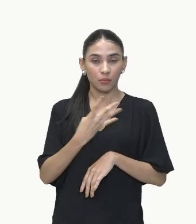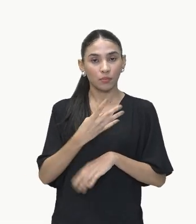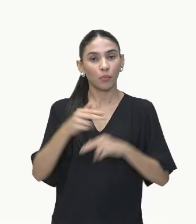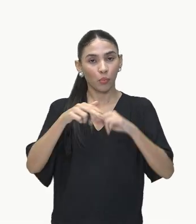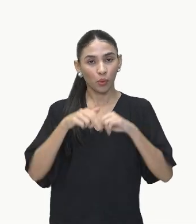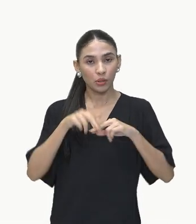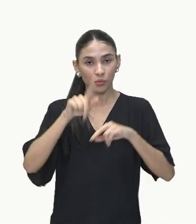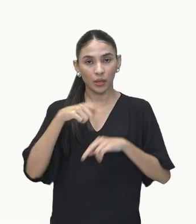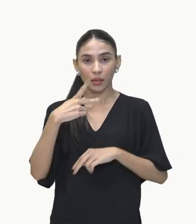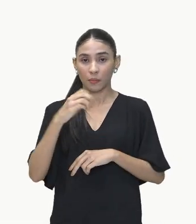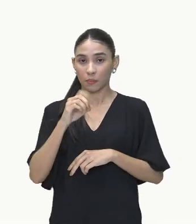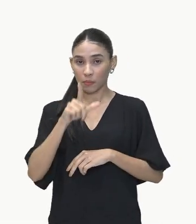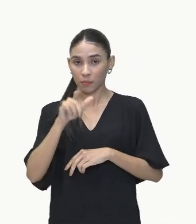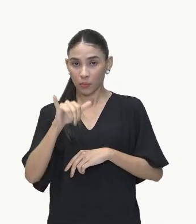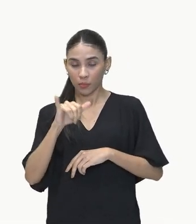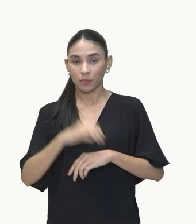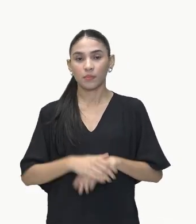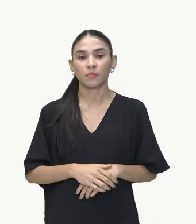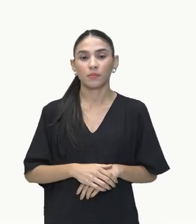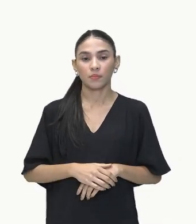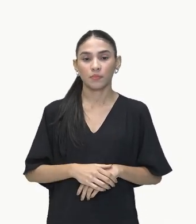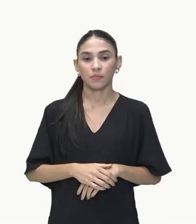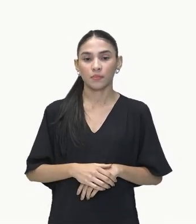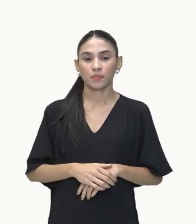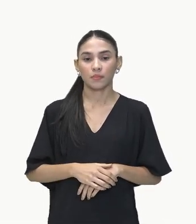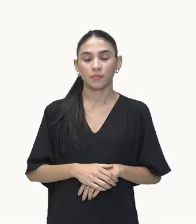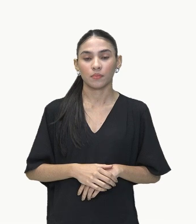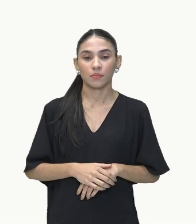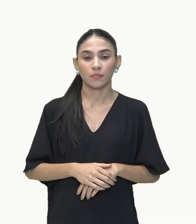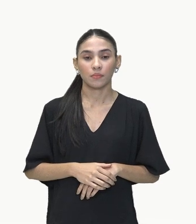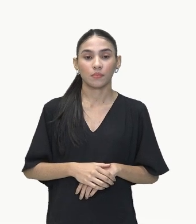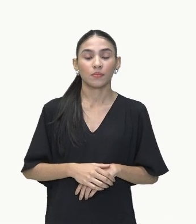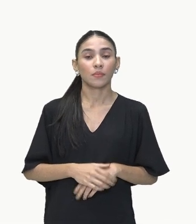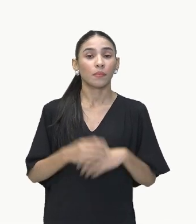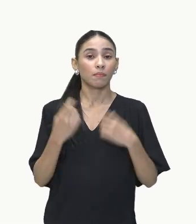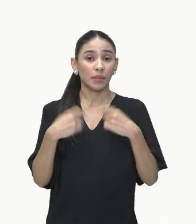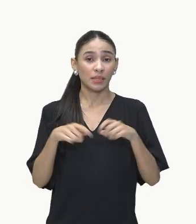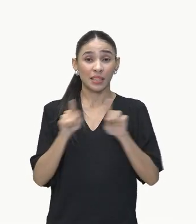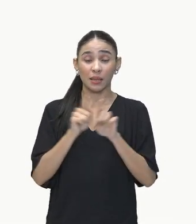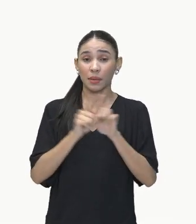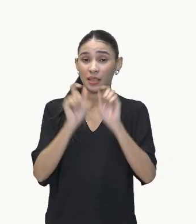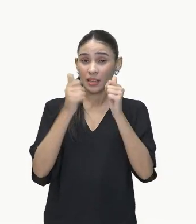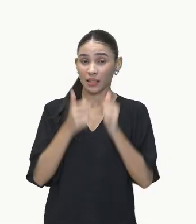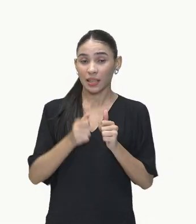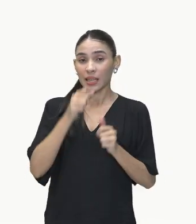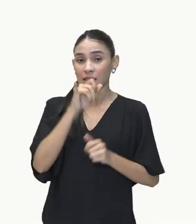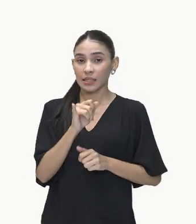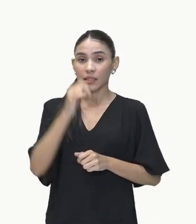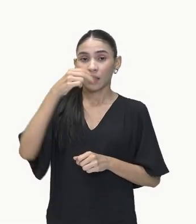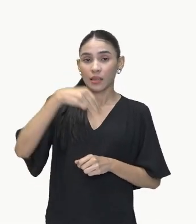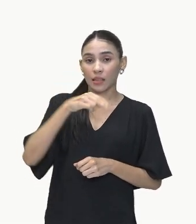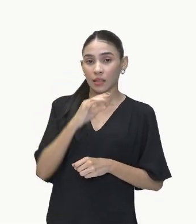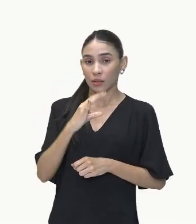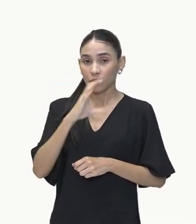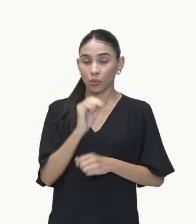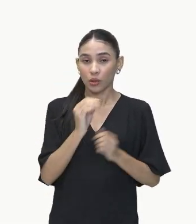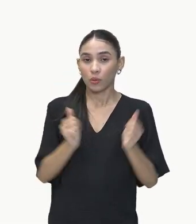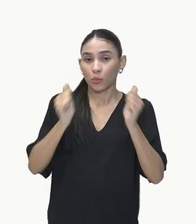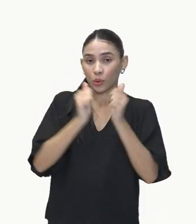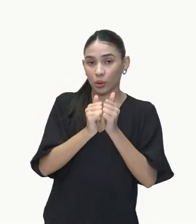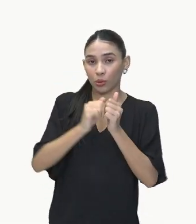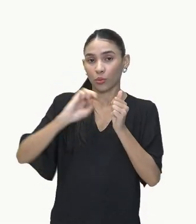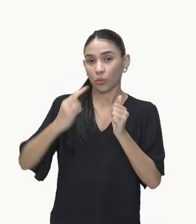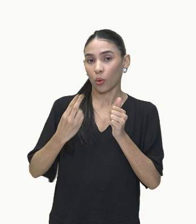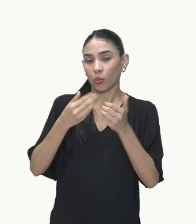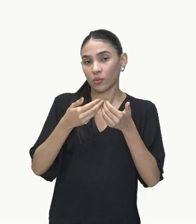polinuclear. Porque tem mais de um núcleo aromático. Aí eu preciso dizer se esses núcleos estão unidos, eles estão separados.